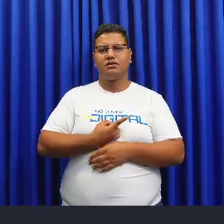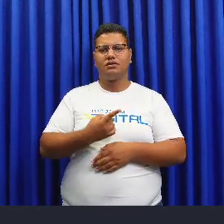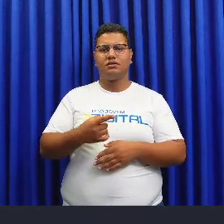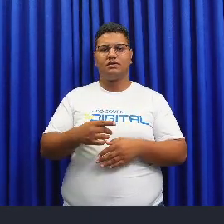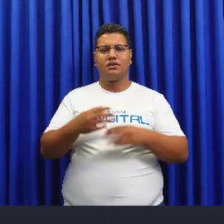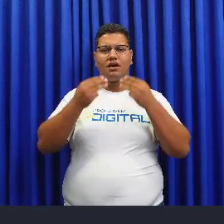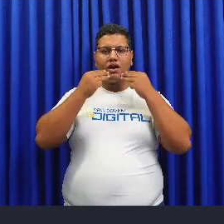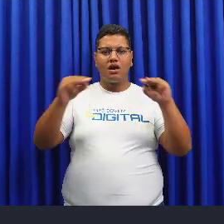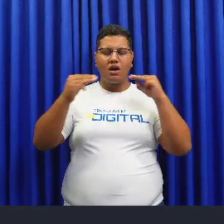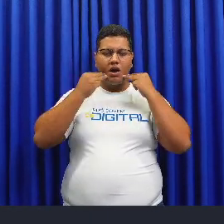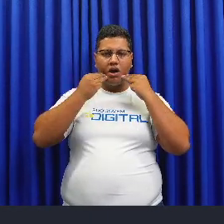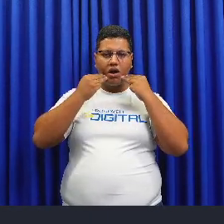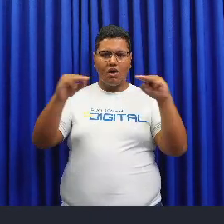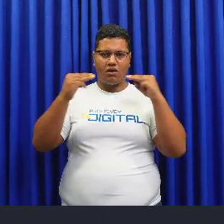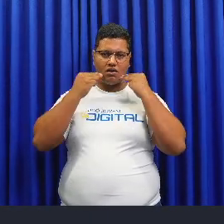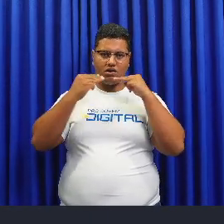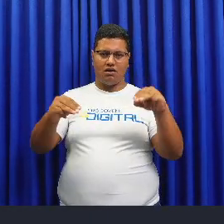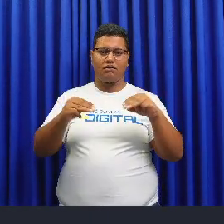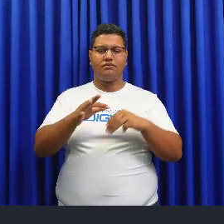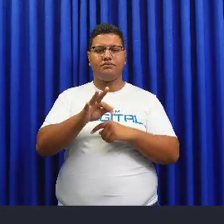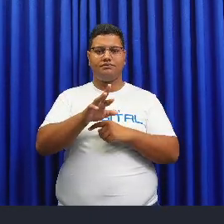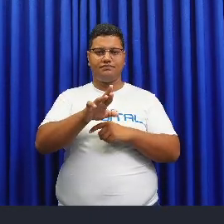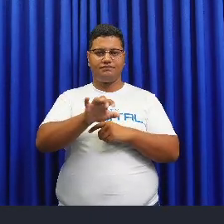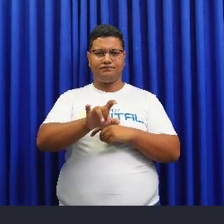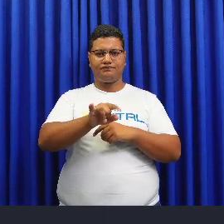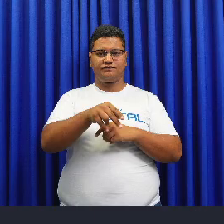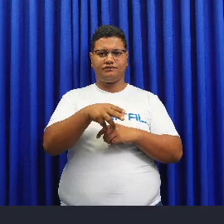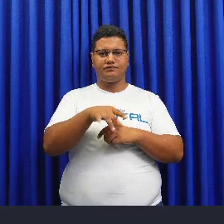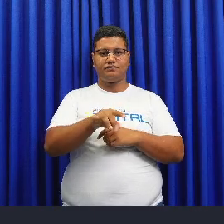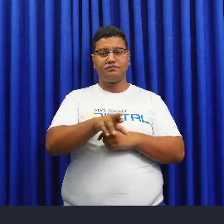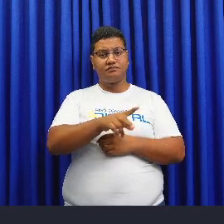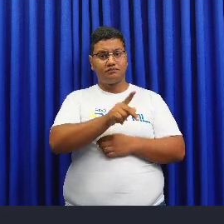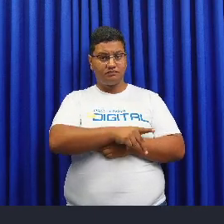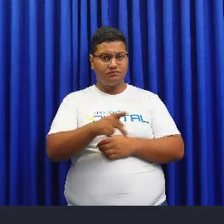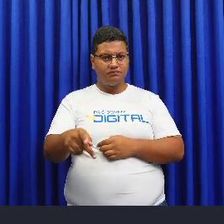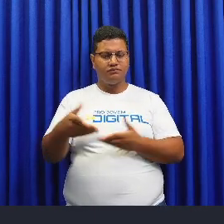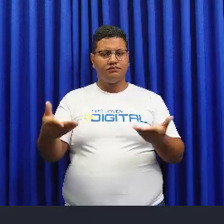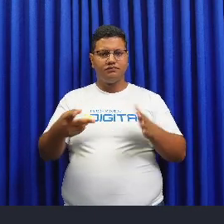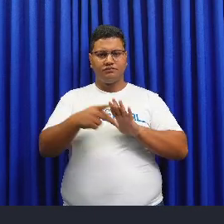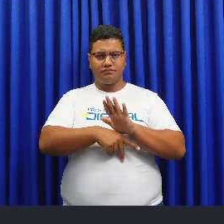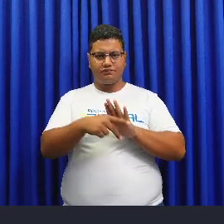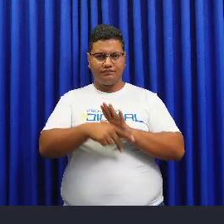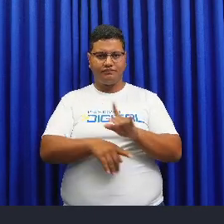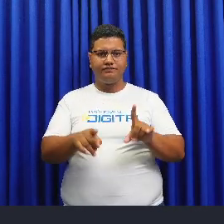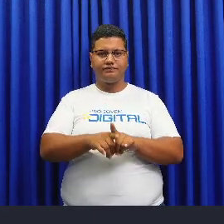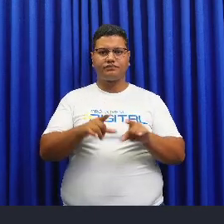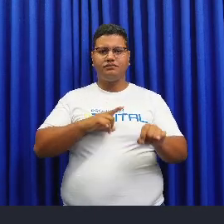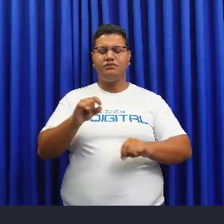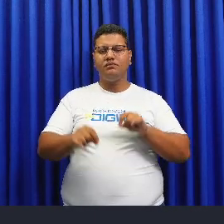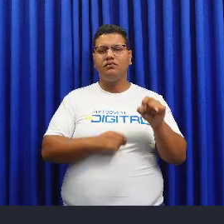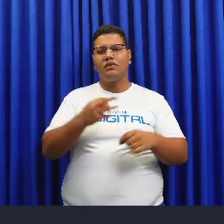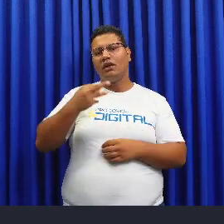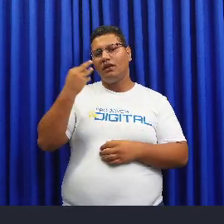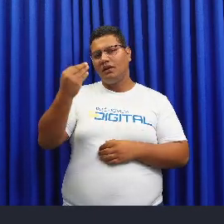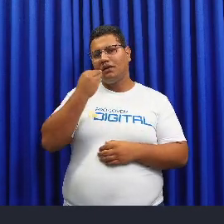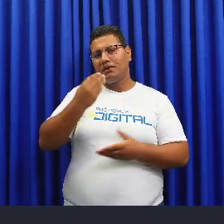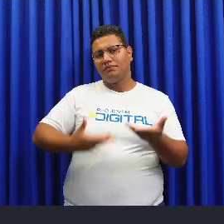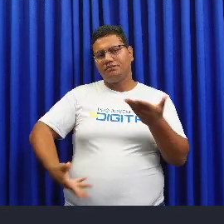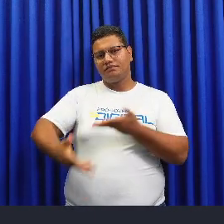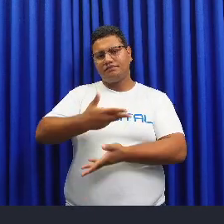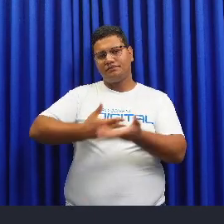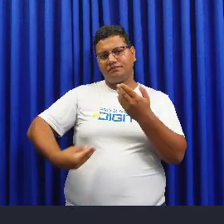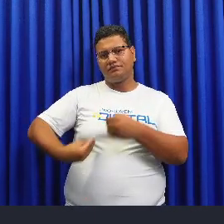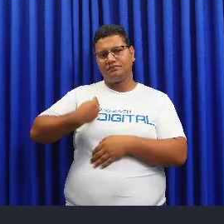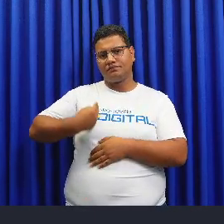de marketing, né? Ou a gente faz um freela, né? Tem professores aqui neste projeto que eles já tiveram essa convivência